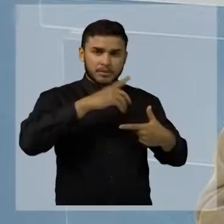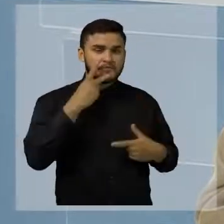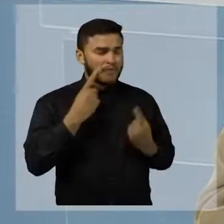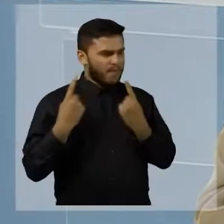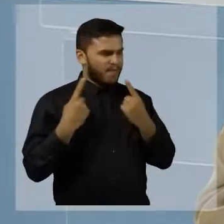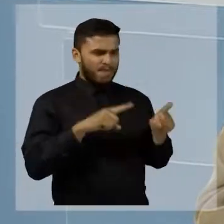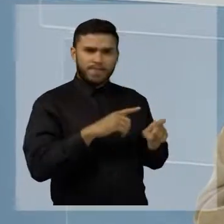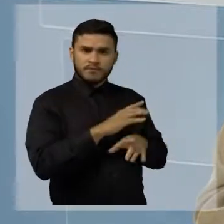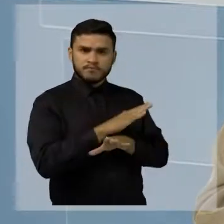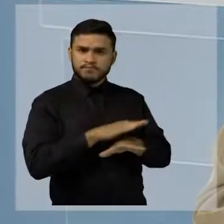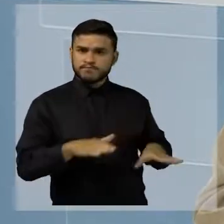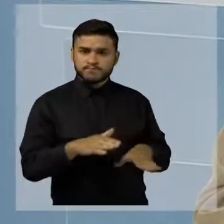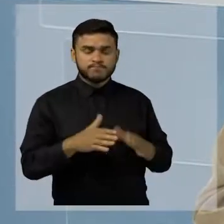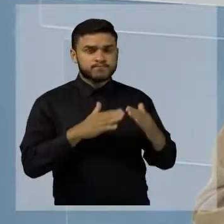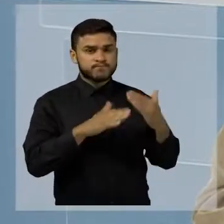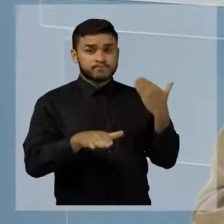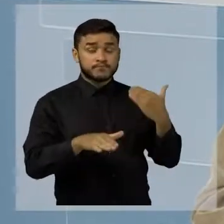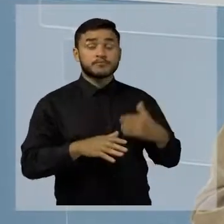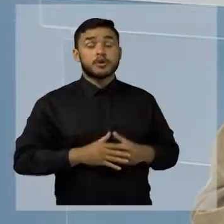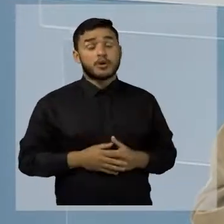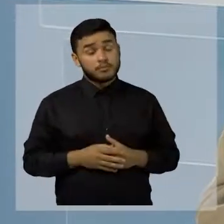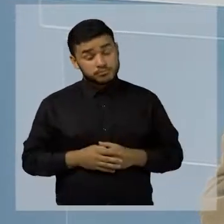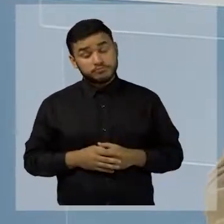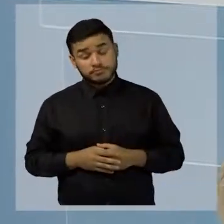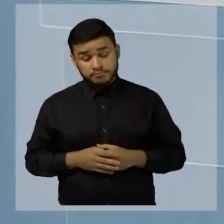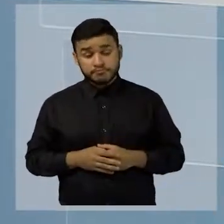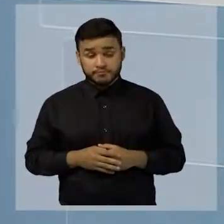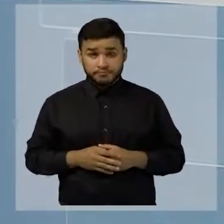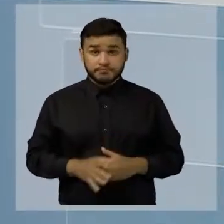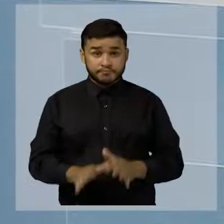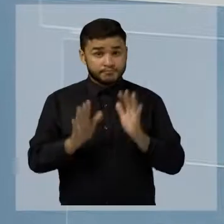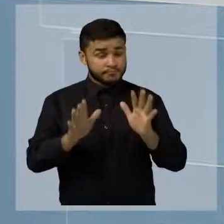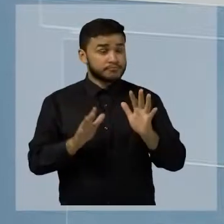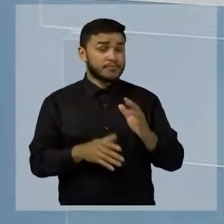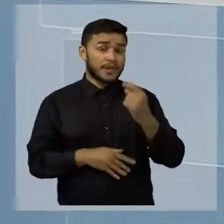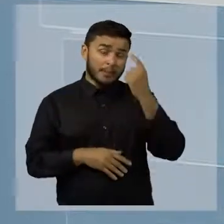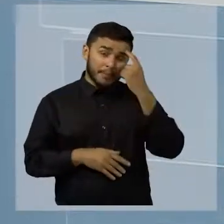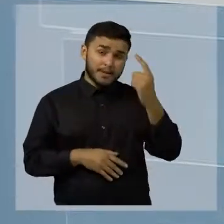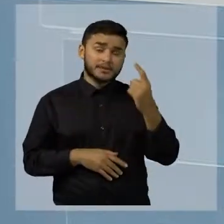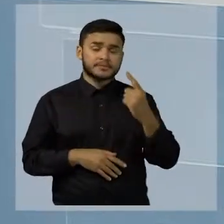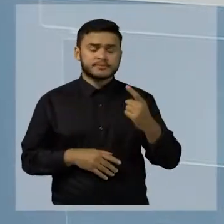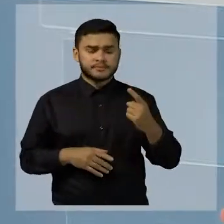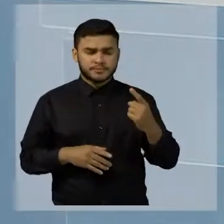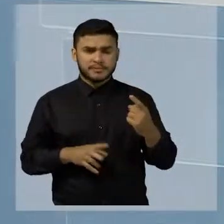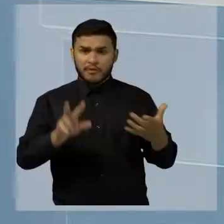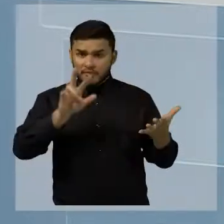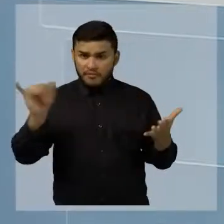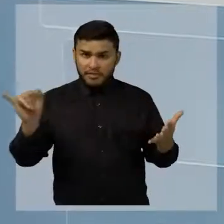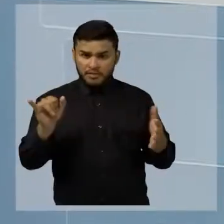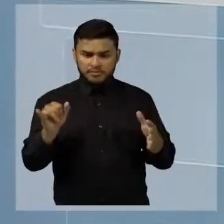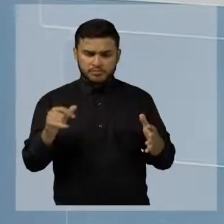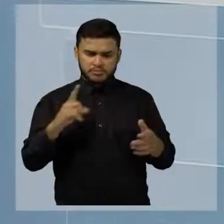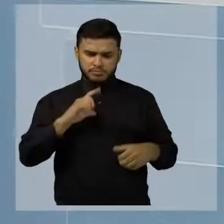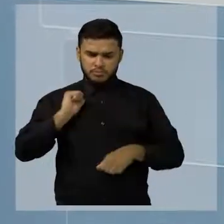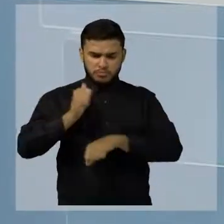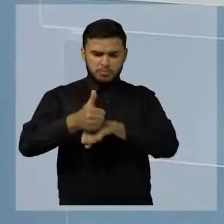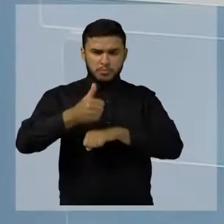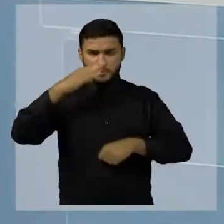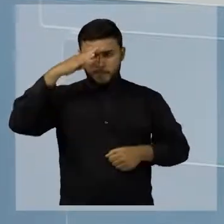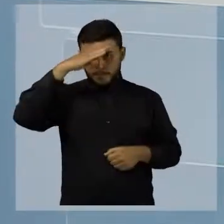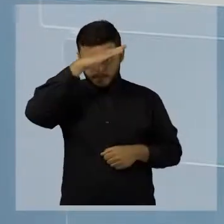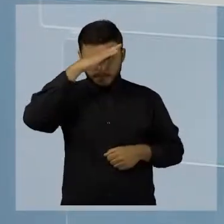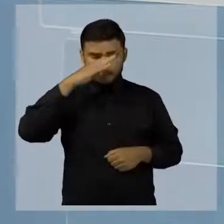Porém, há parlamentares que dizem, olha, não necessariamente a governabilidade